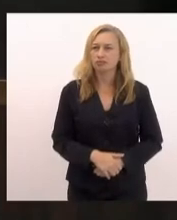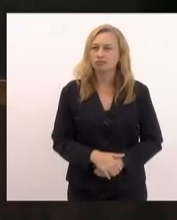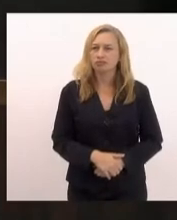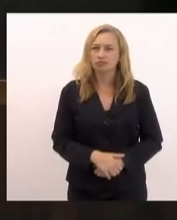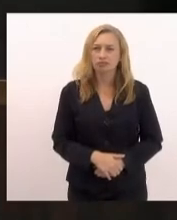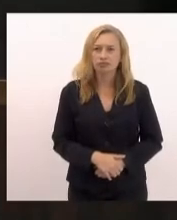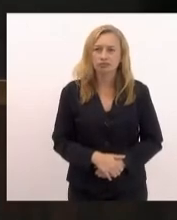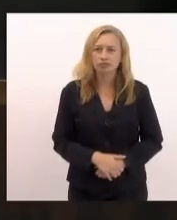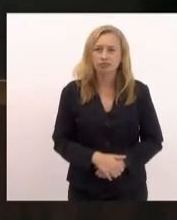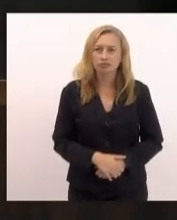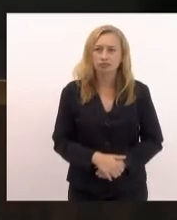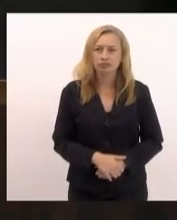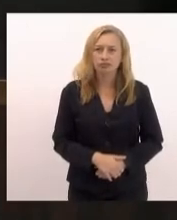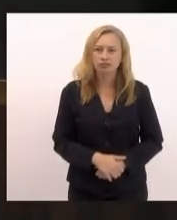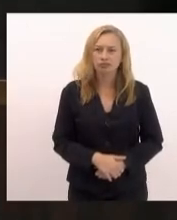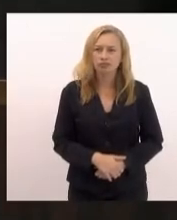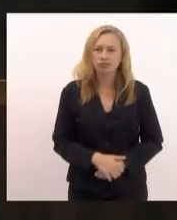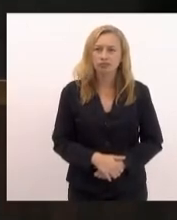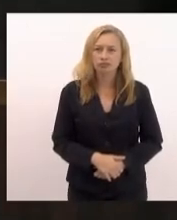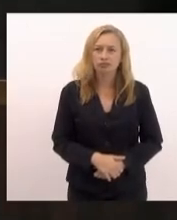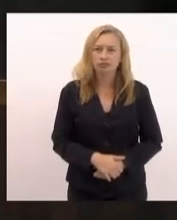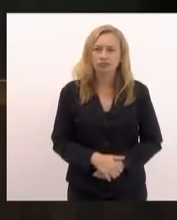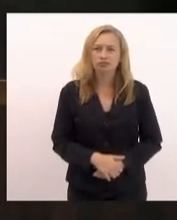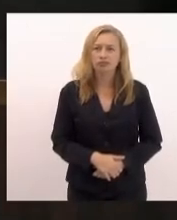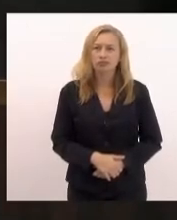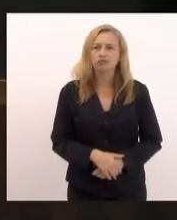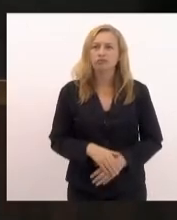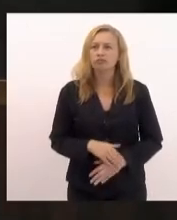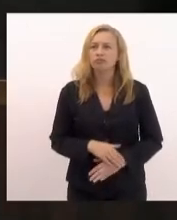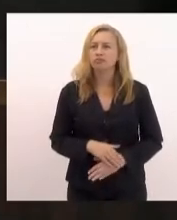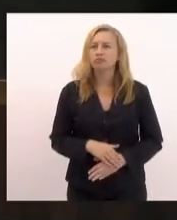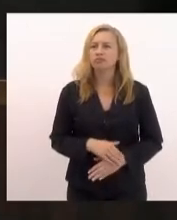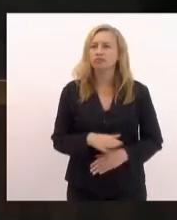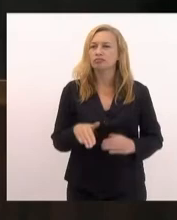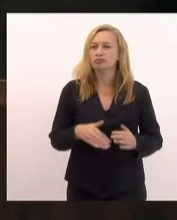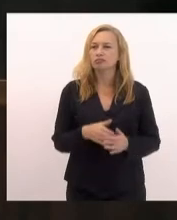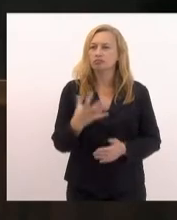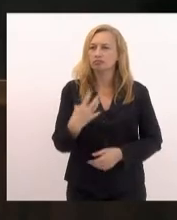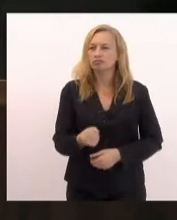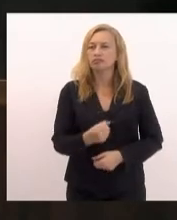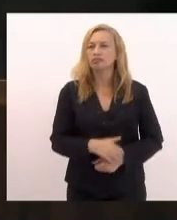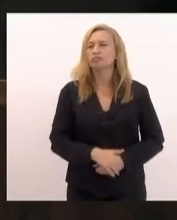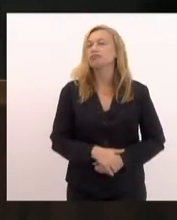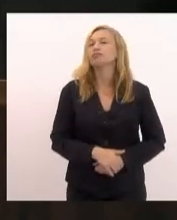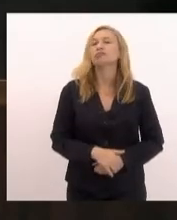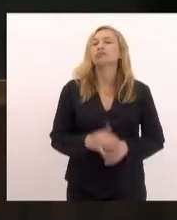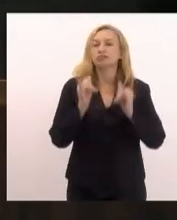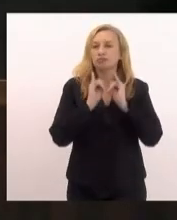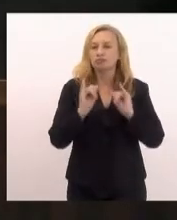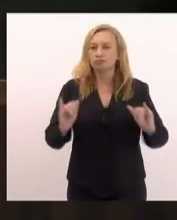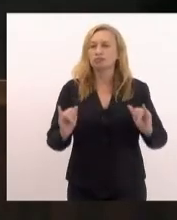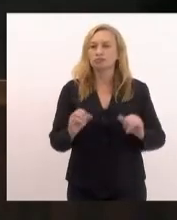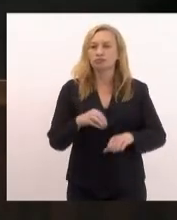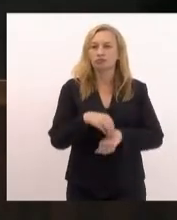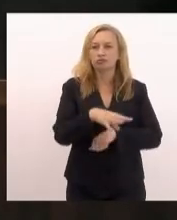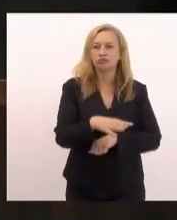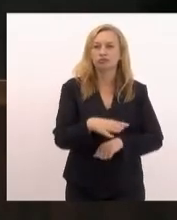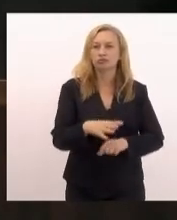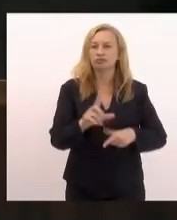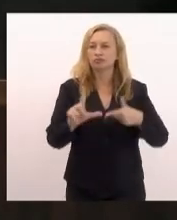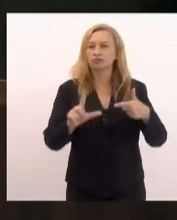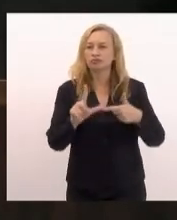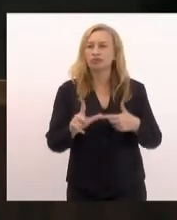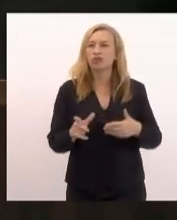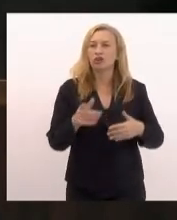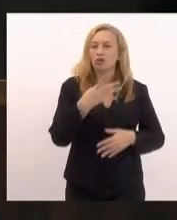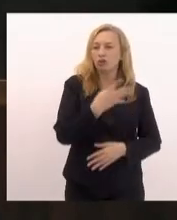Declaro voto favorável. Carlos Minho. O resto, todos favoráveis. Anuncio, indicação legislativa 456